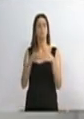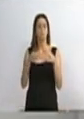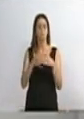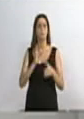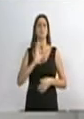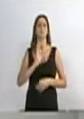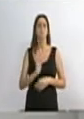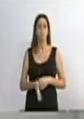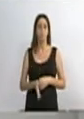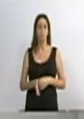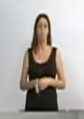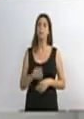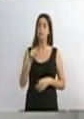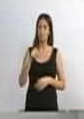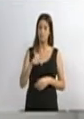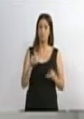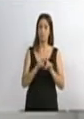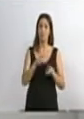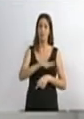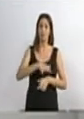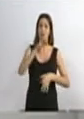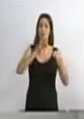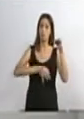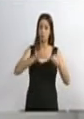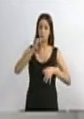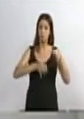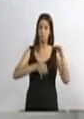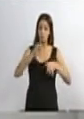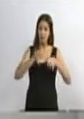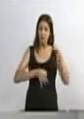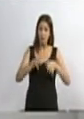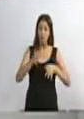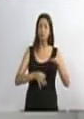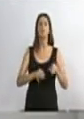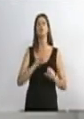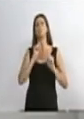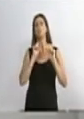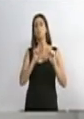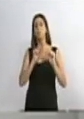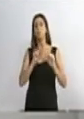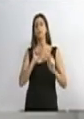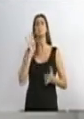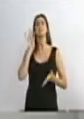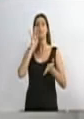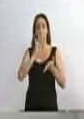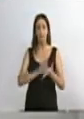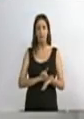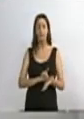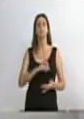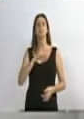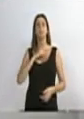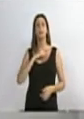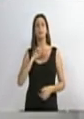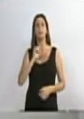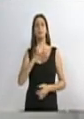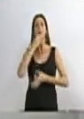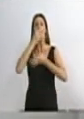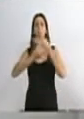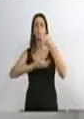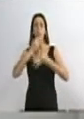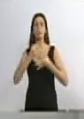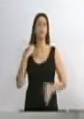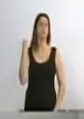urnas. O nosso judiciário, o judiciário tomando posições políticas,